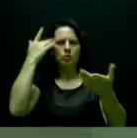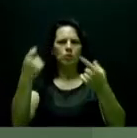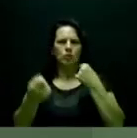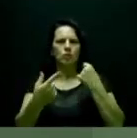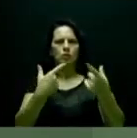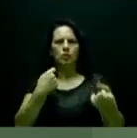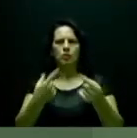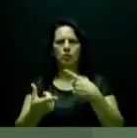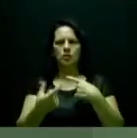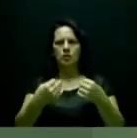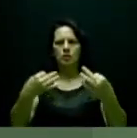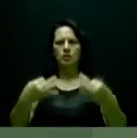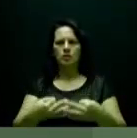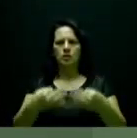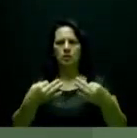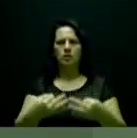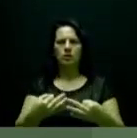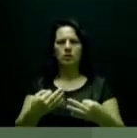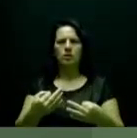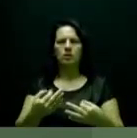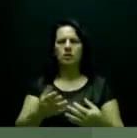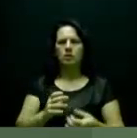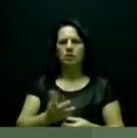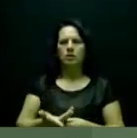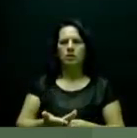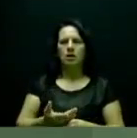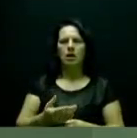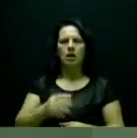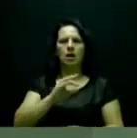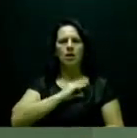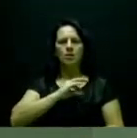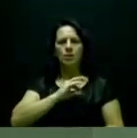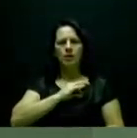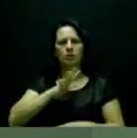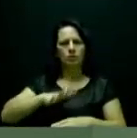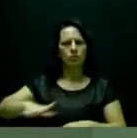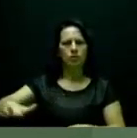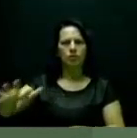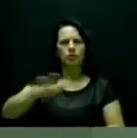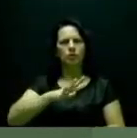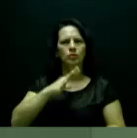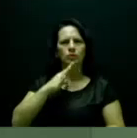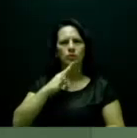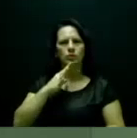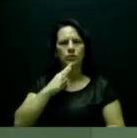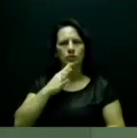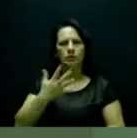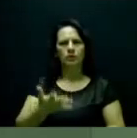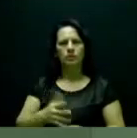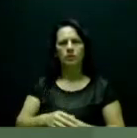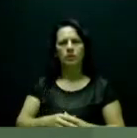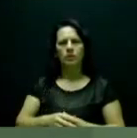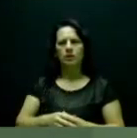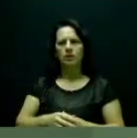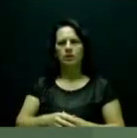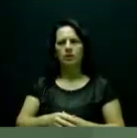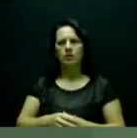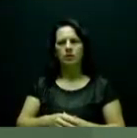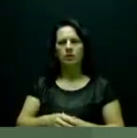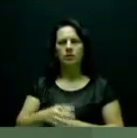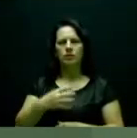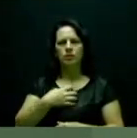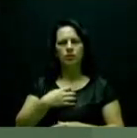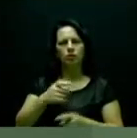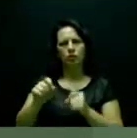ameaçaram, é justamente se alguma coisa me acontecer, a polícia tem uma vasta linha de investigação. Porque se esse for o método